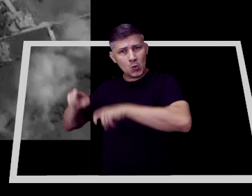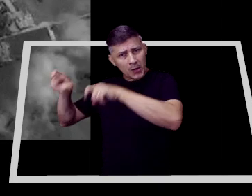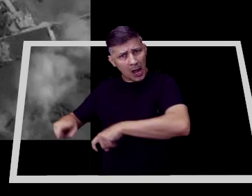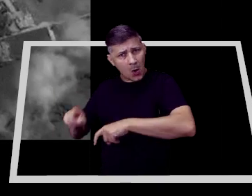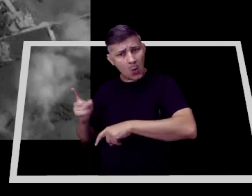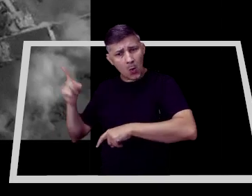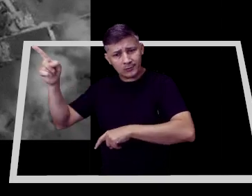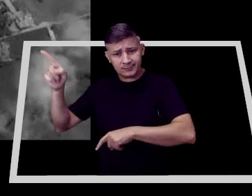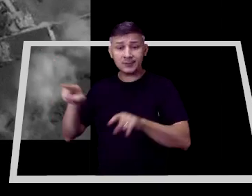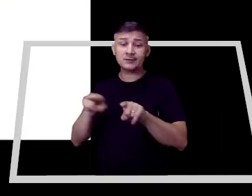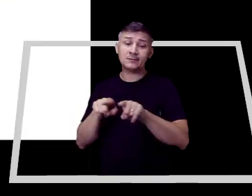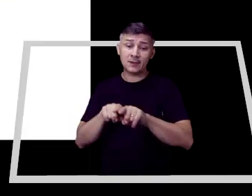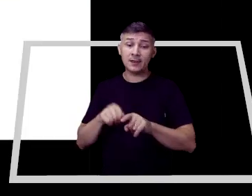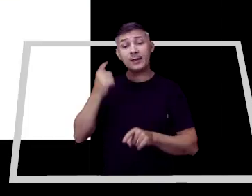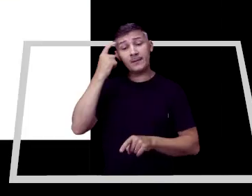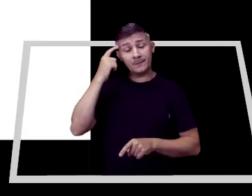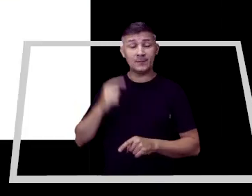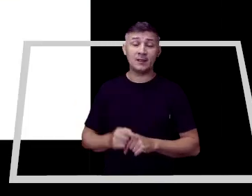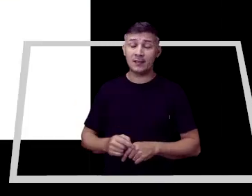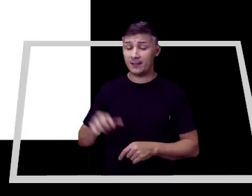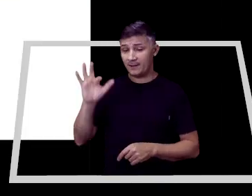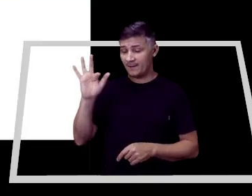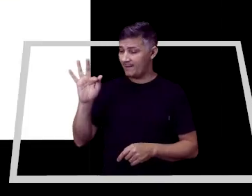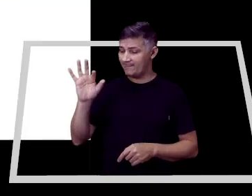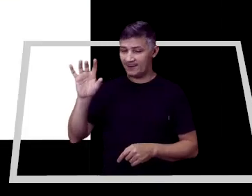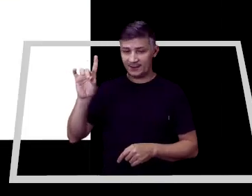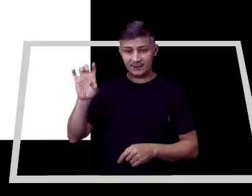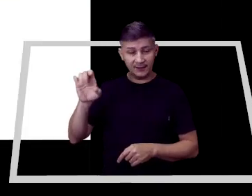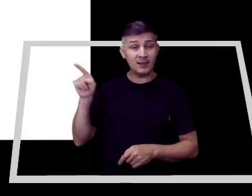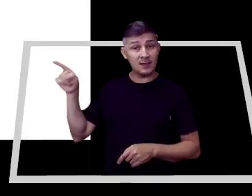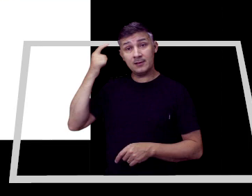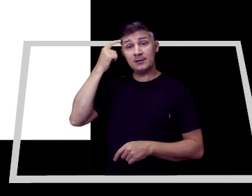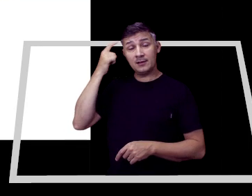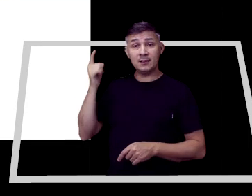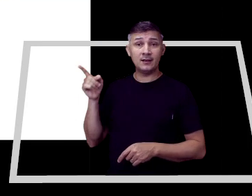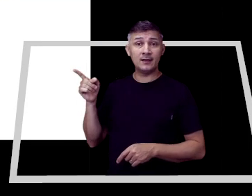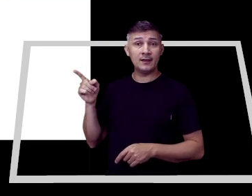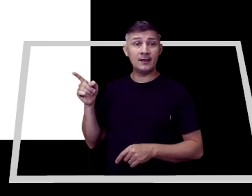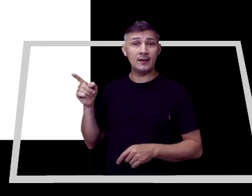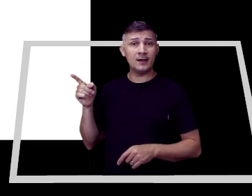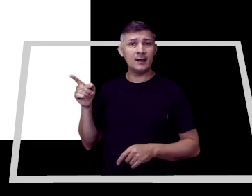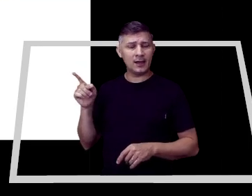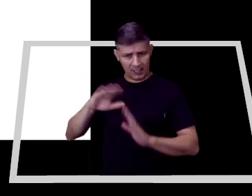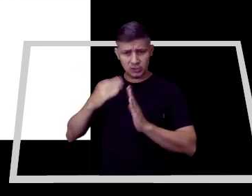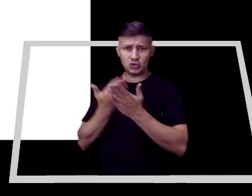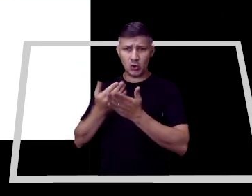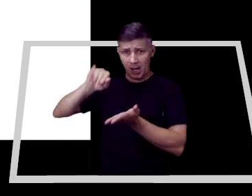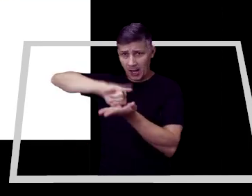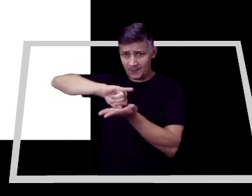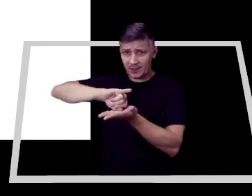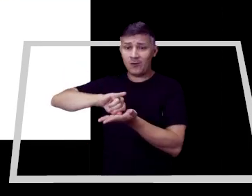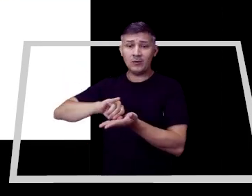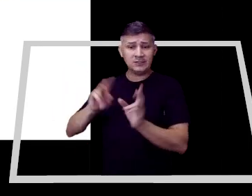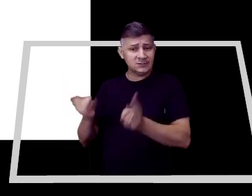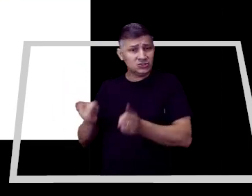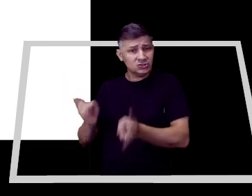rural, e justamente o FDE gostaria de ensaiar nesse momento, porque no primeiro momento as escolas aqui na